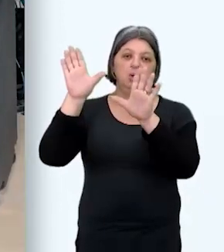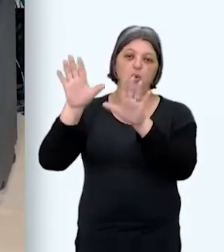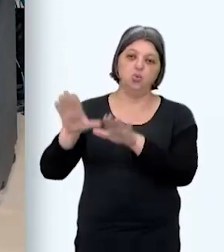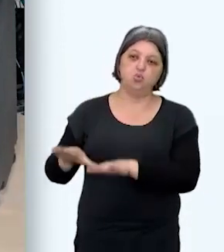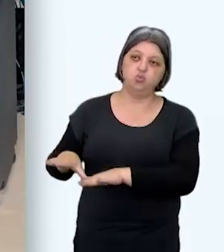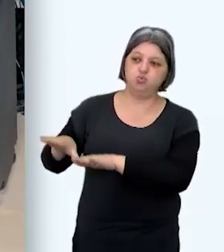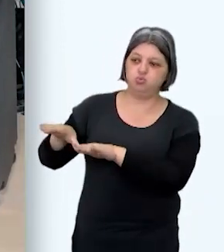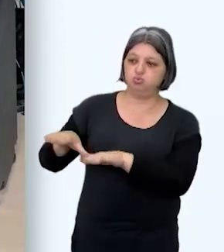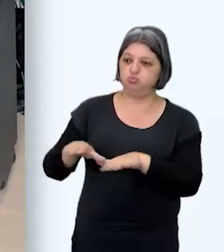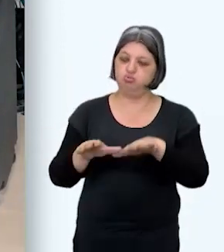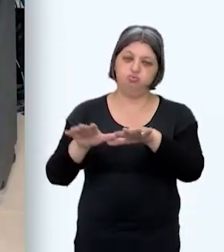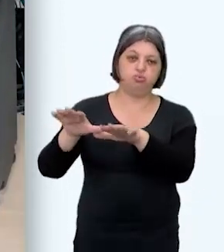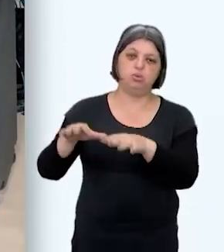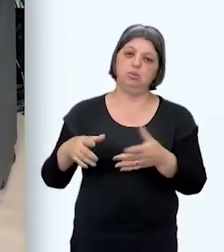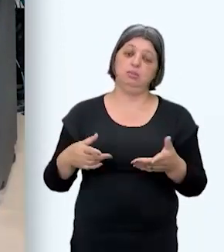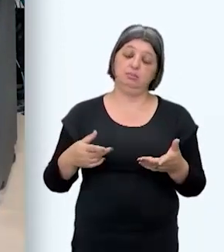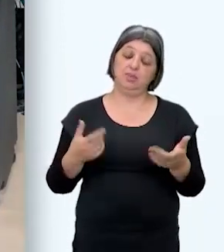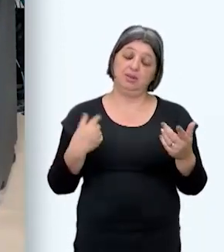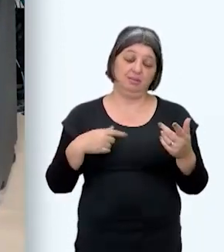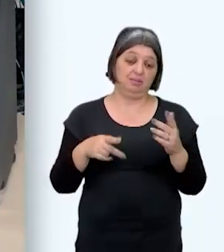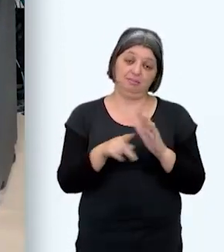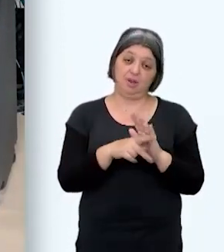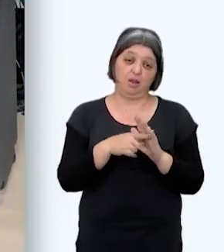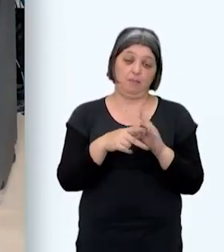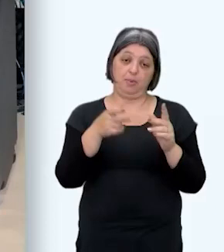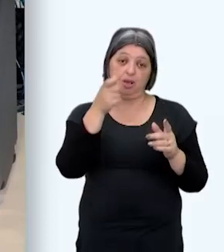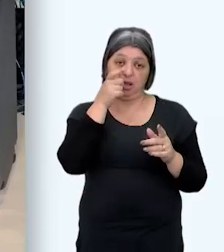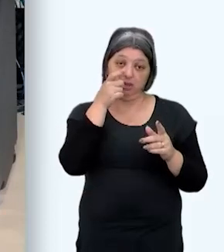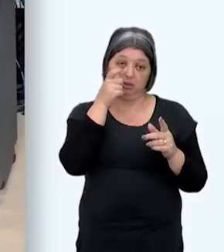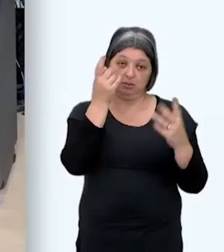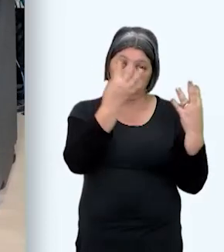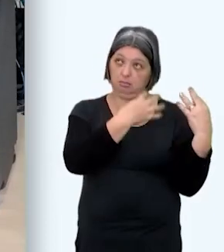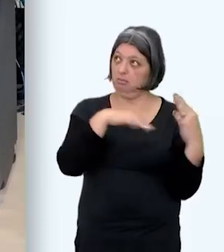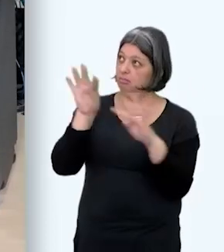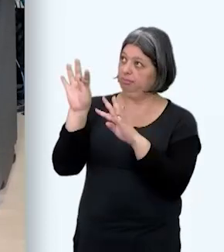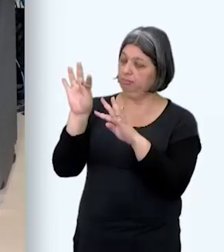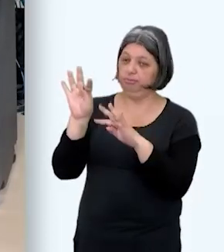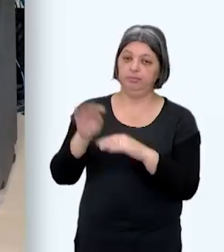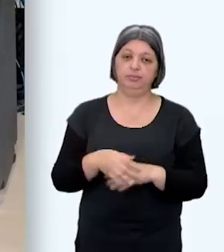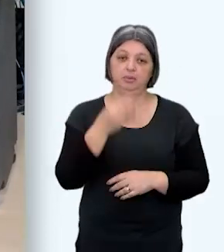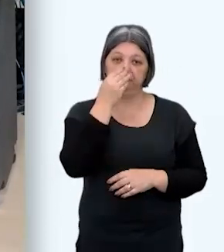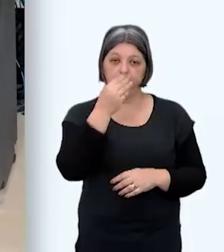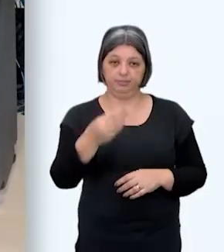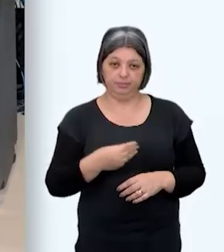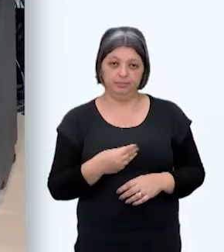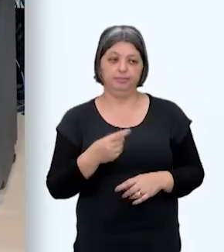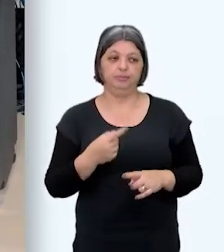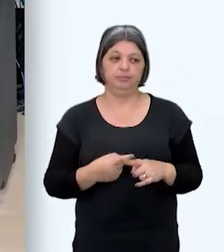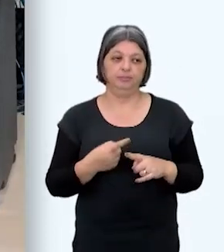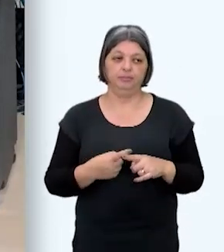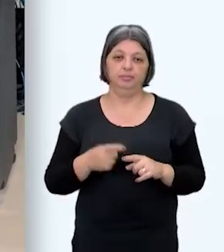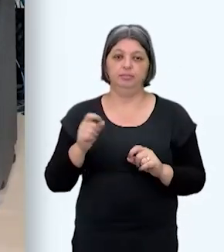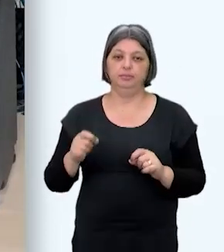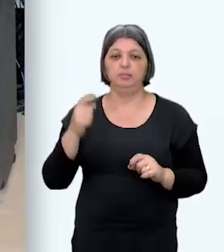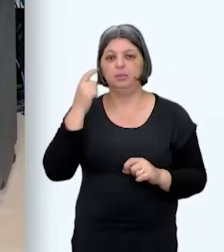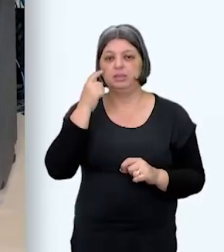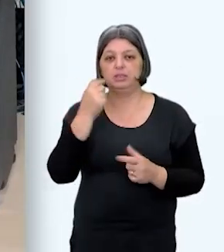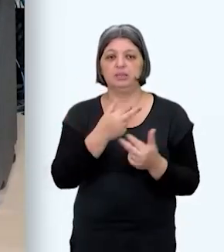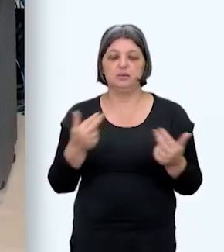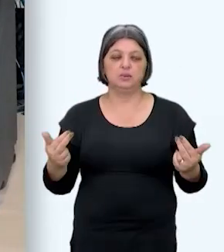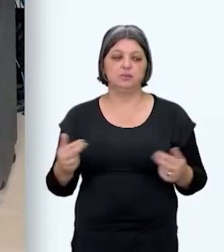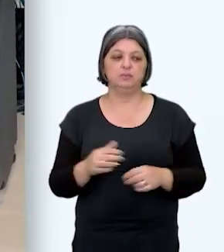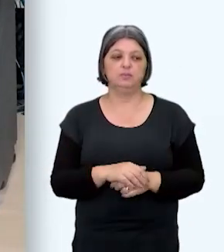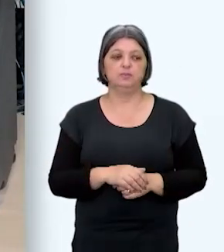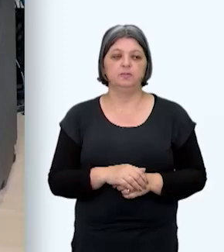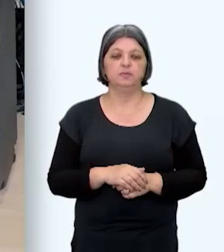a atenção do objetivo que é o real ali, né? Então, é sempre você estar ligado nessas coisas,